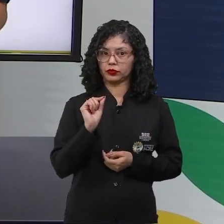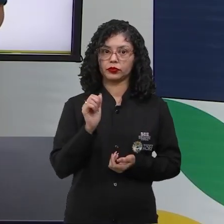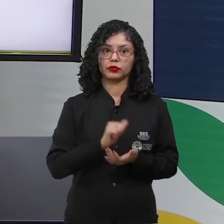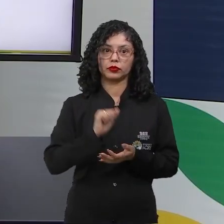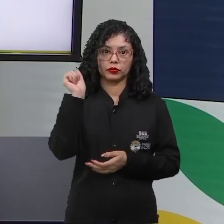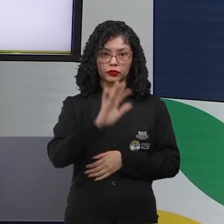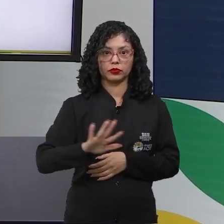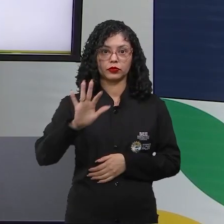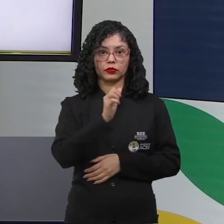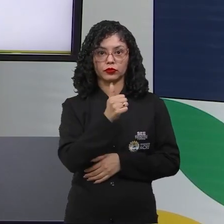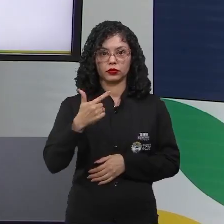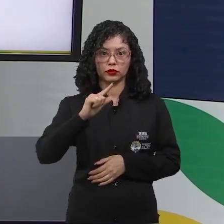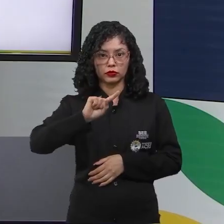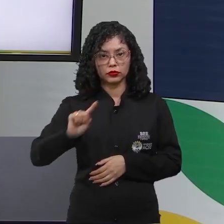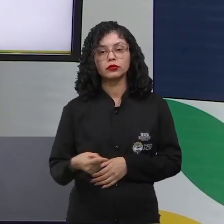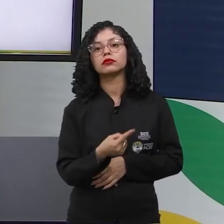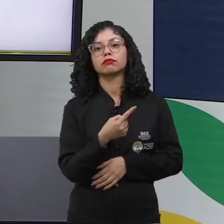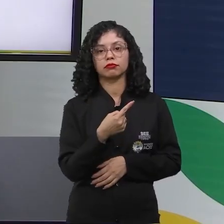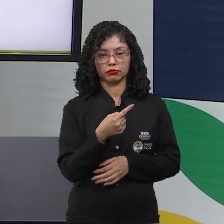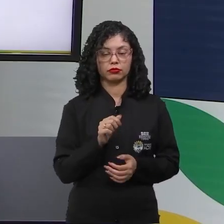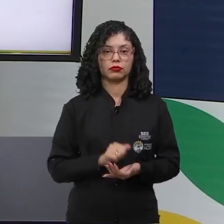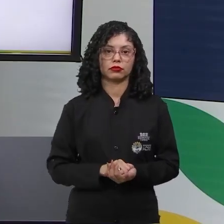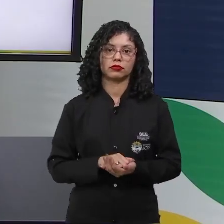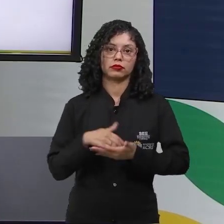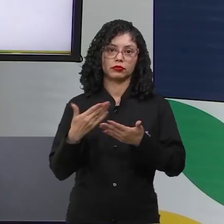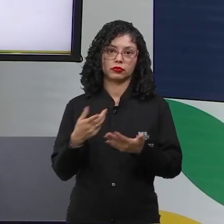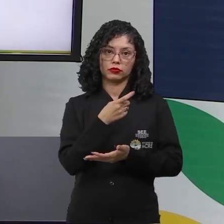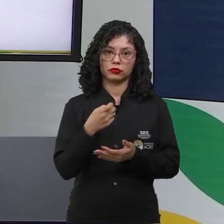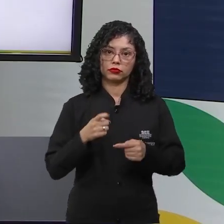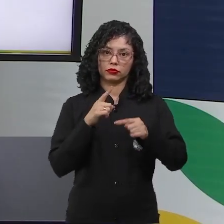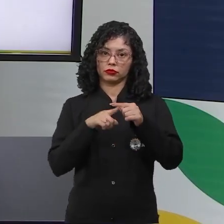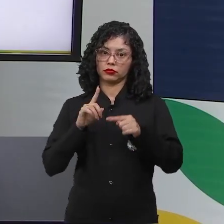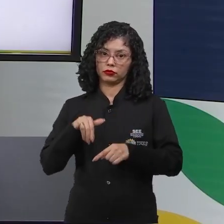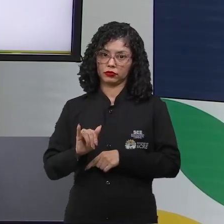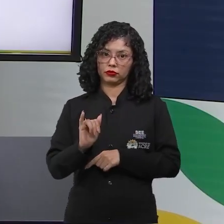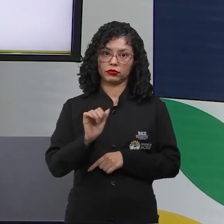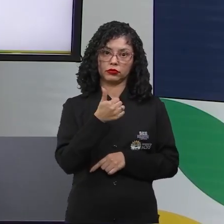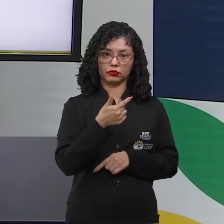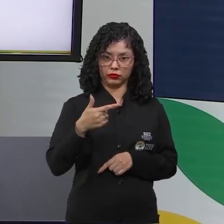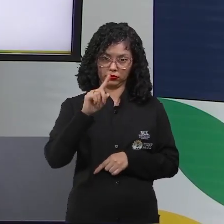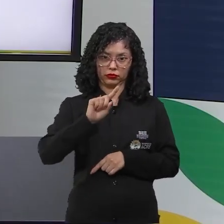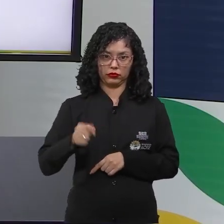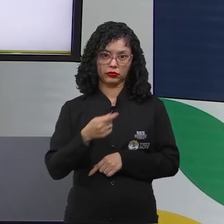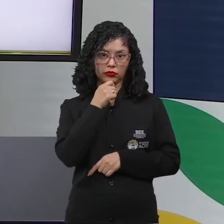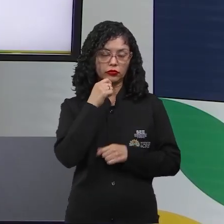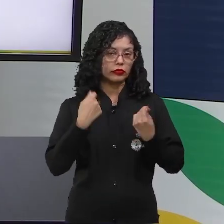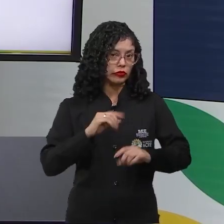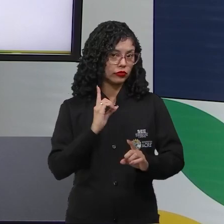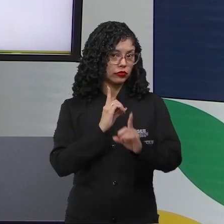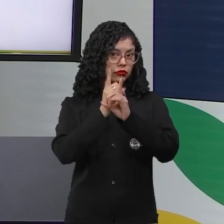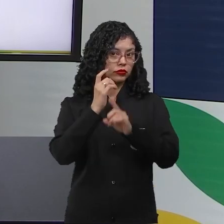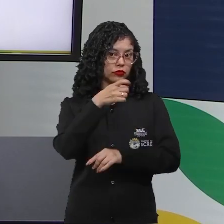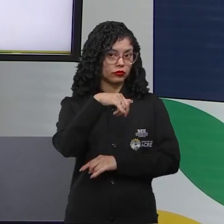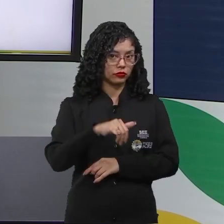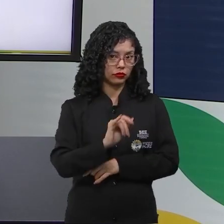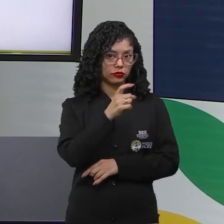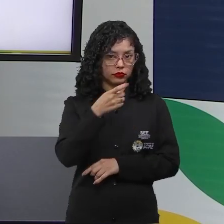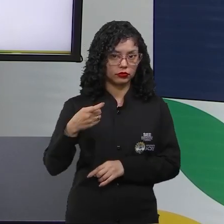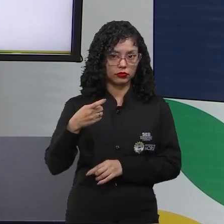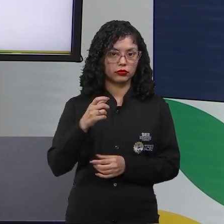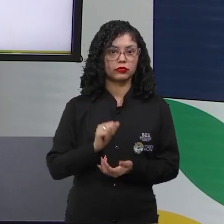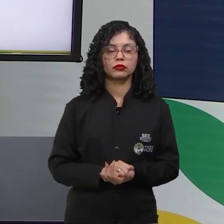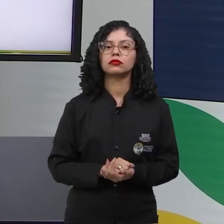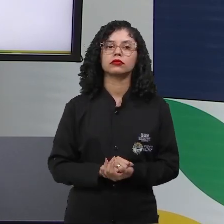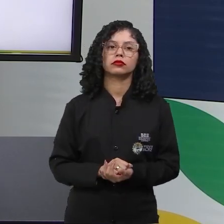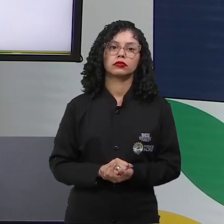área total é 12.000 metros quadrados. Então, x mais y é 12.000 e eu preciso encontrar o valor de x e